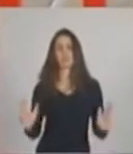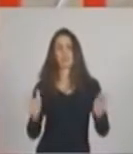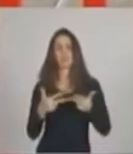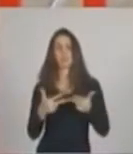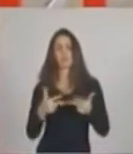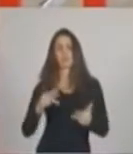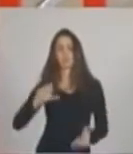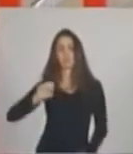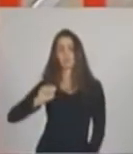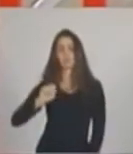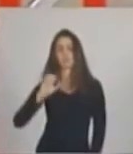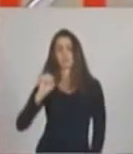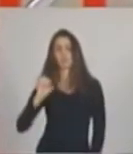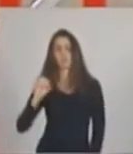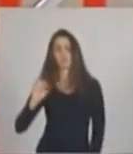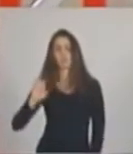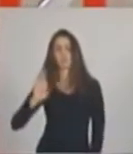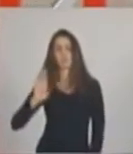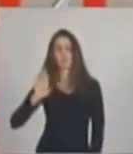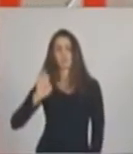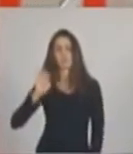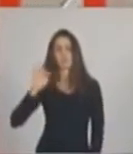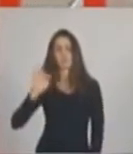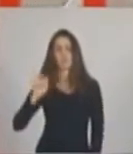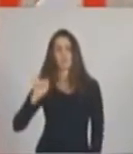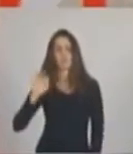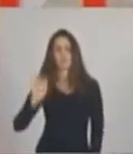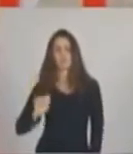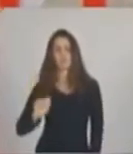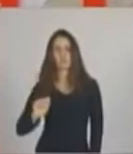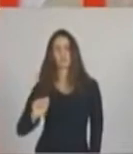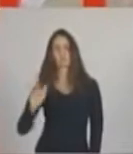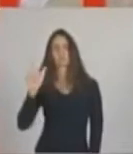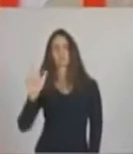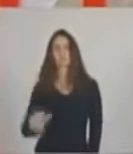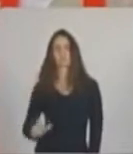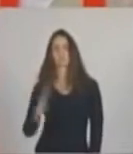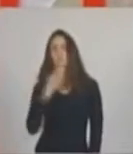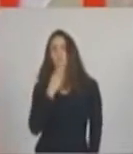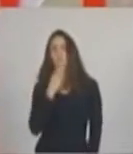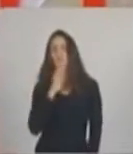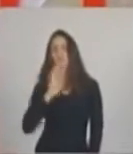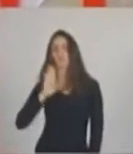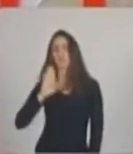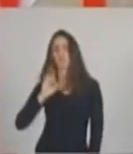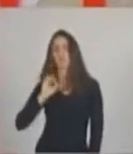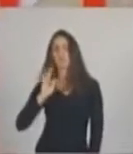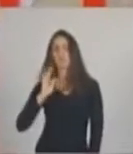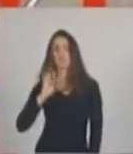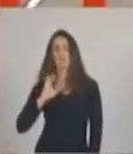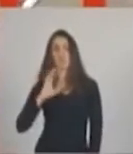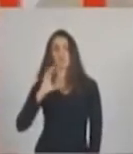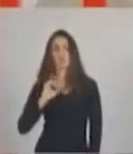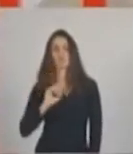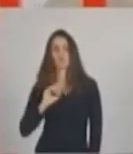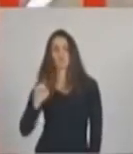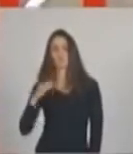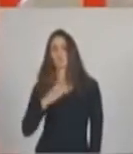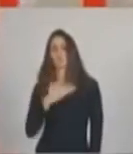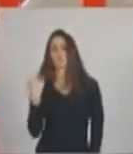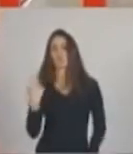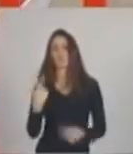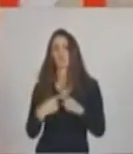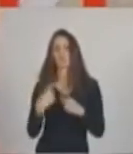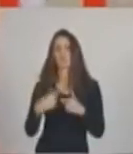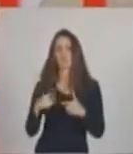Soretama, Jair Fabres Pinto, vulgo Boteco, que morreu por